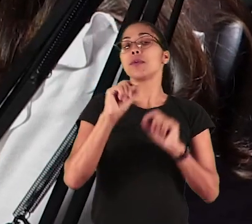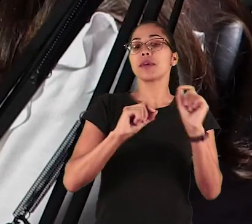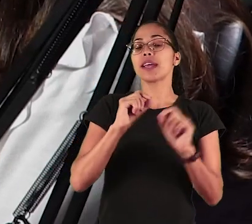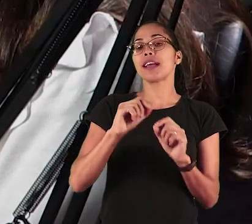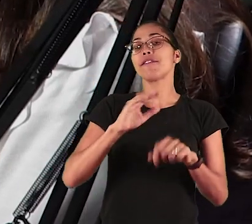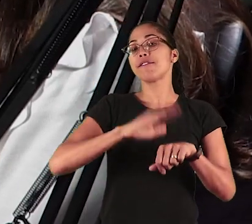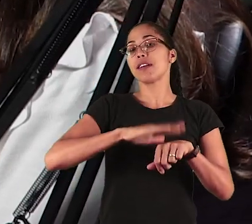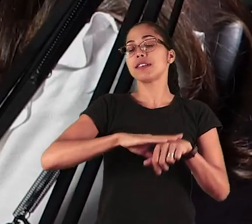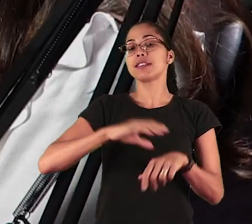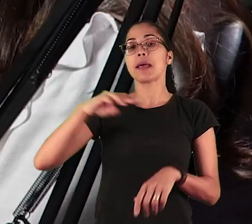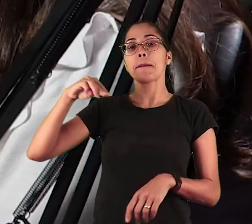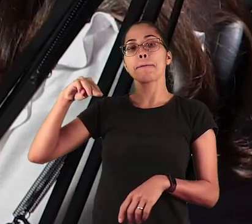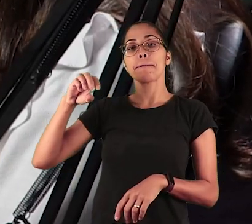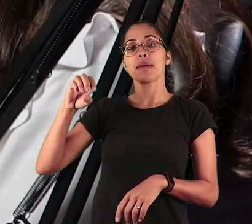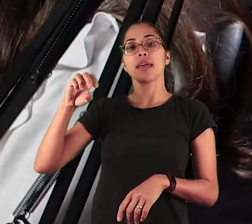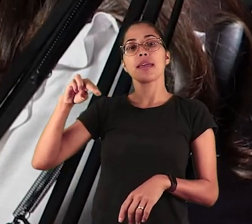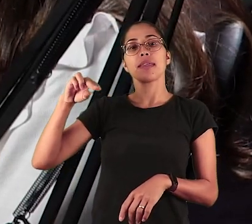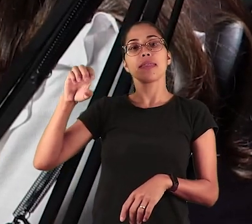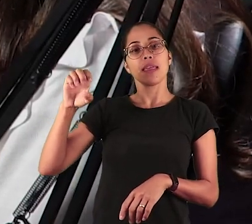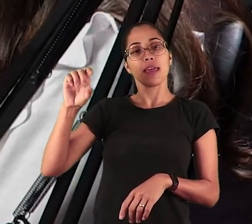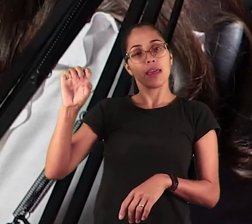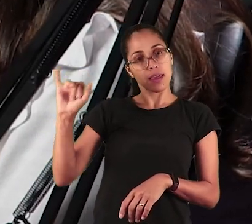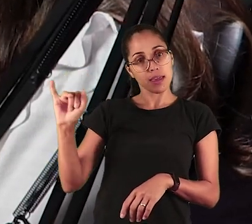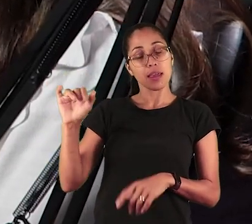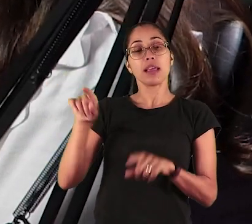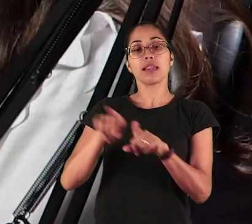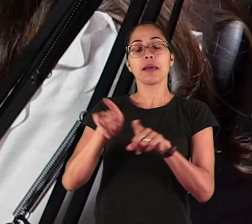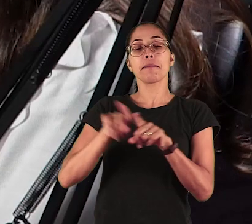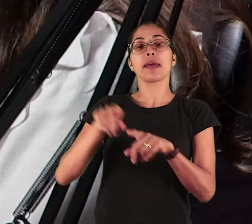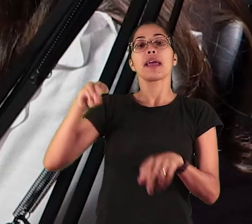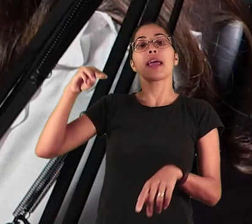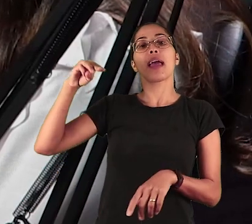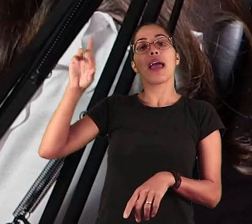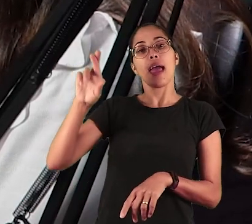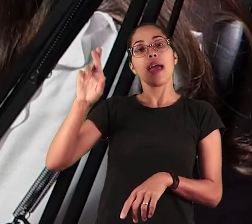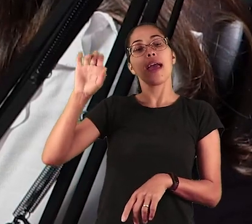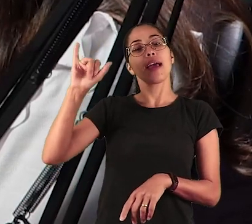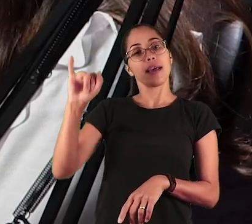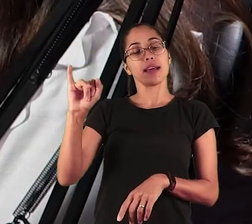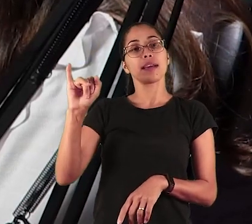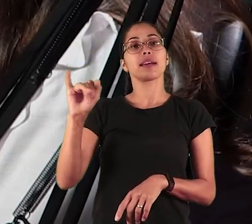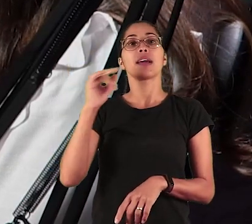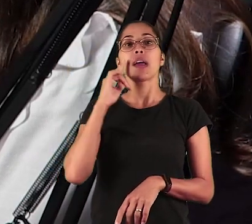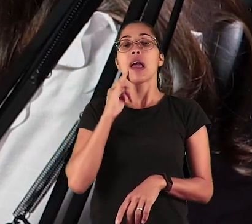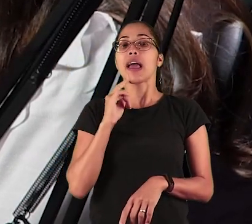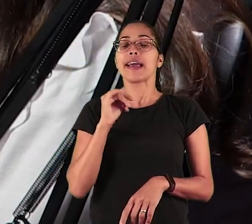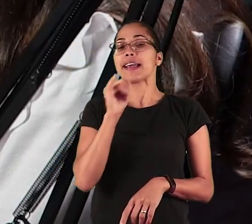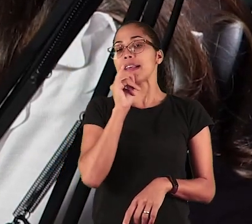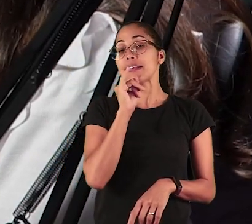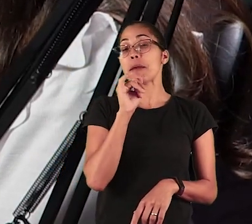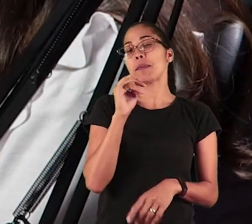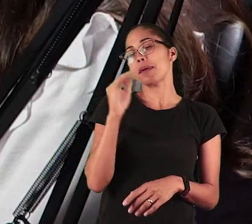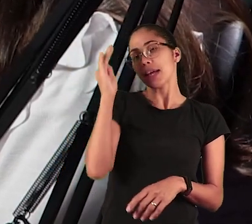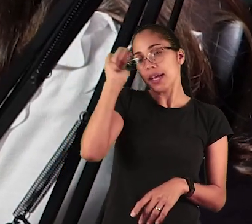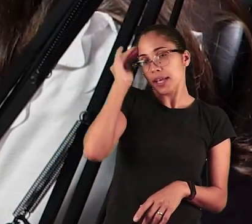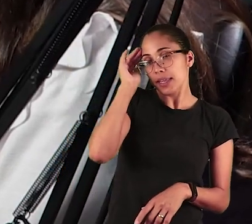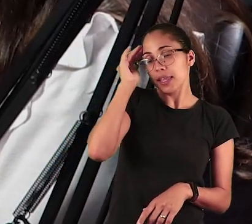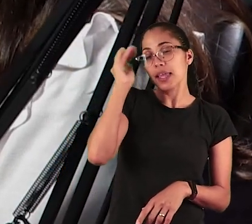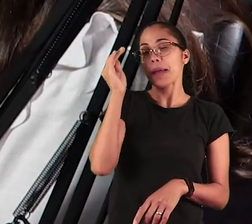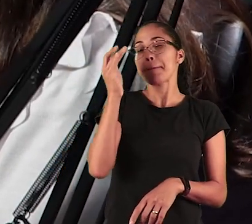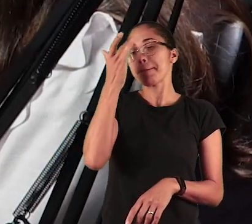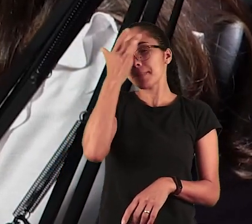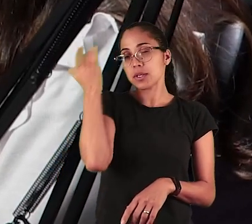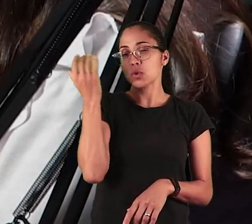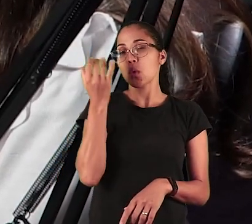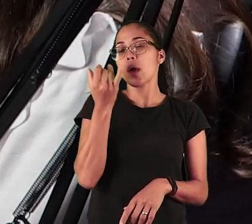fazer rir e por ter vivido do outro lado talvez uma facilidade muito maior de entender o que que o investidor queria ouvir o que fazer sentido